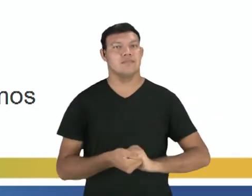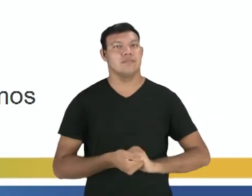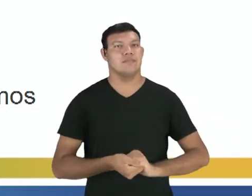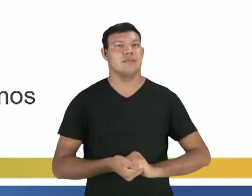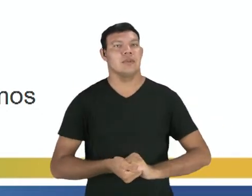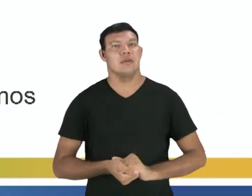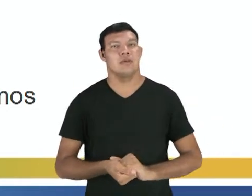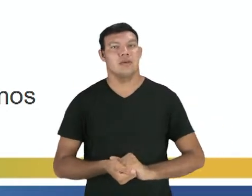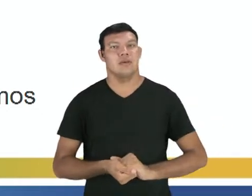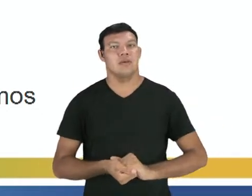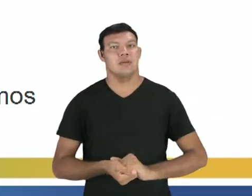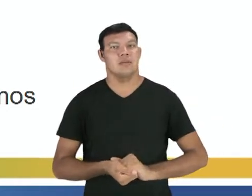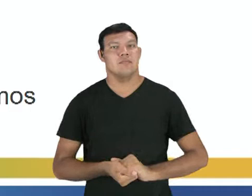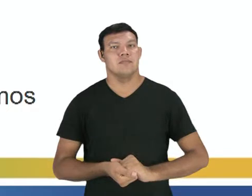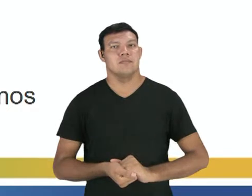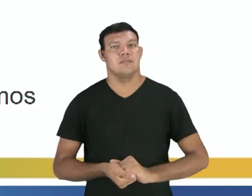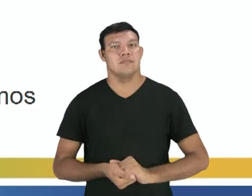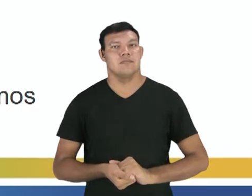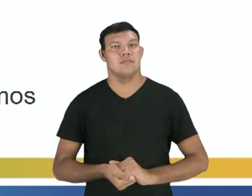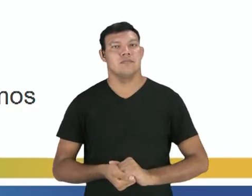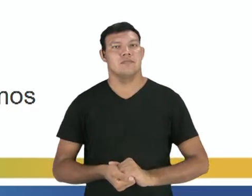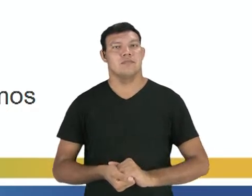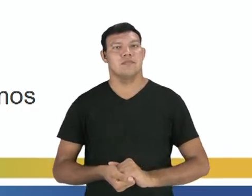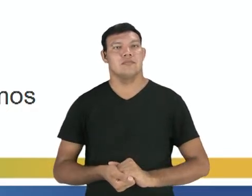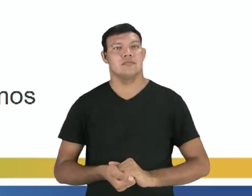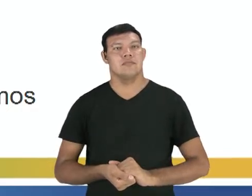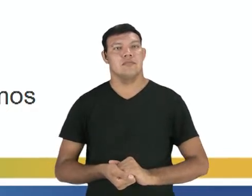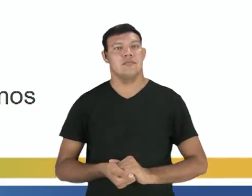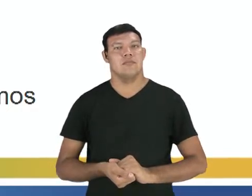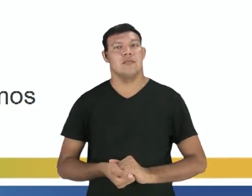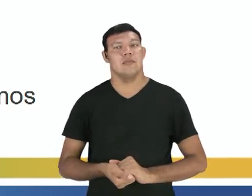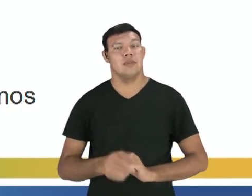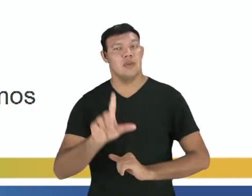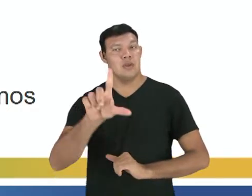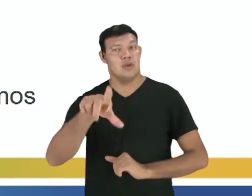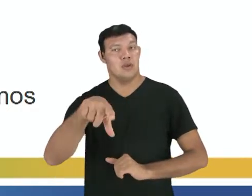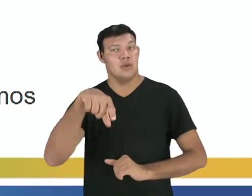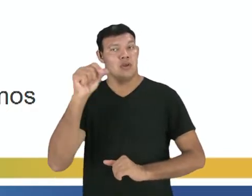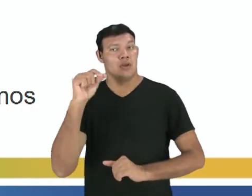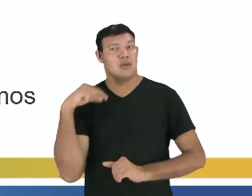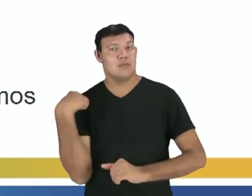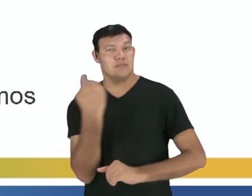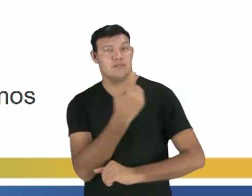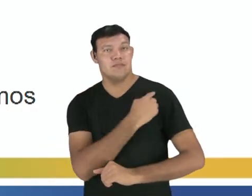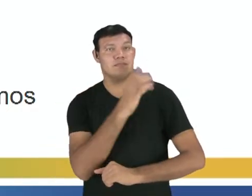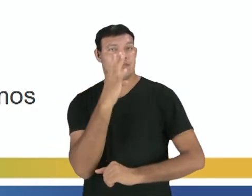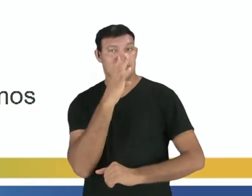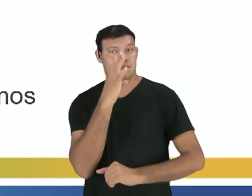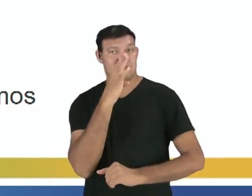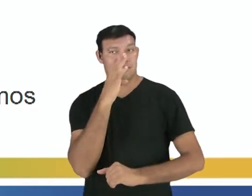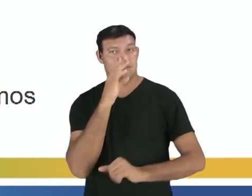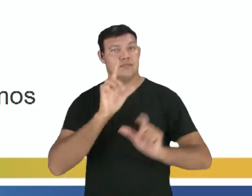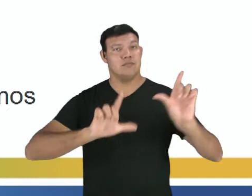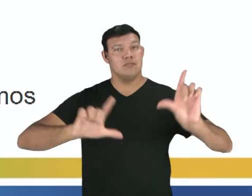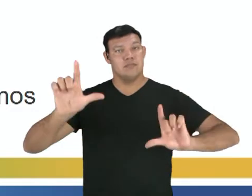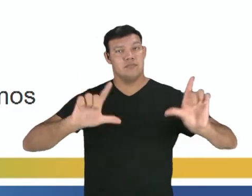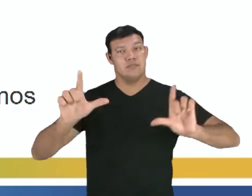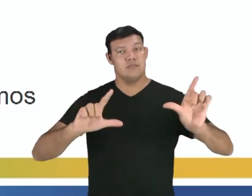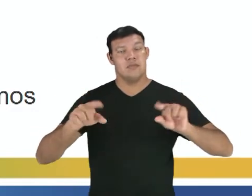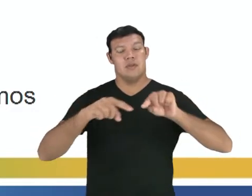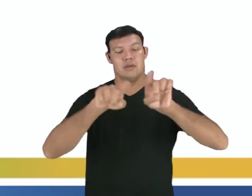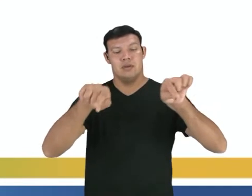na sala por forte What Being in the living room mas preferimos assistir TV na sala